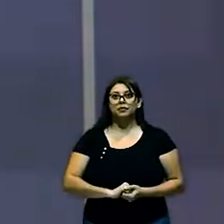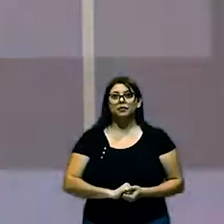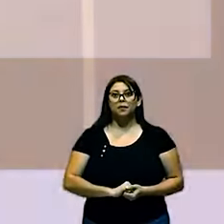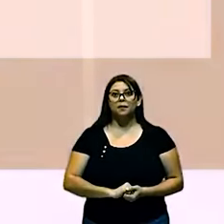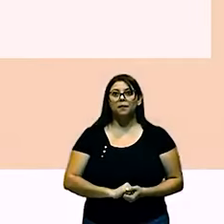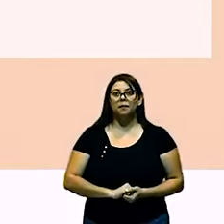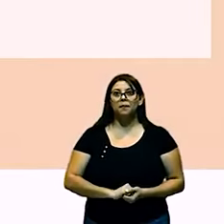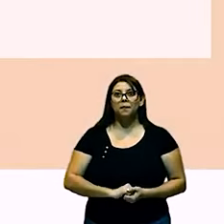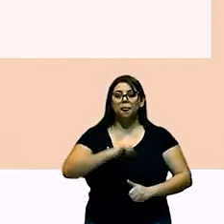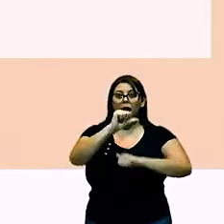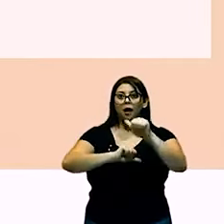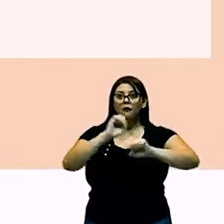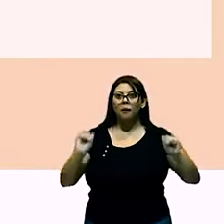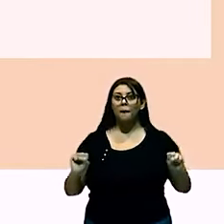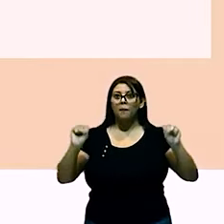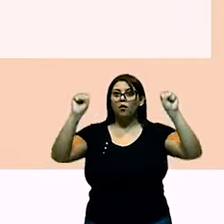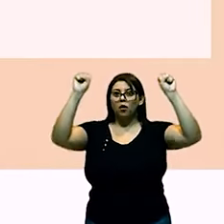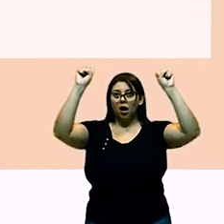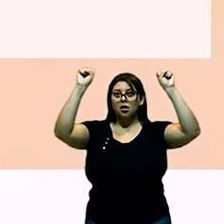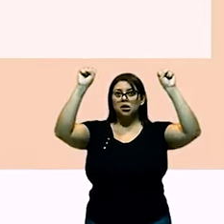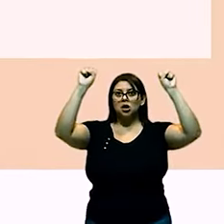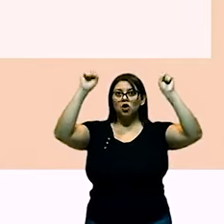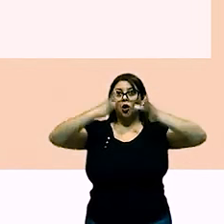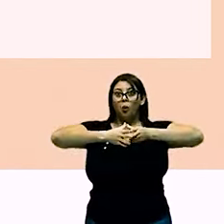reforma protestante, ela é uma reforma muito